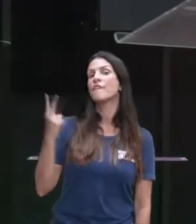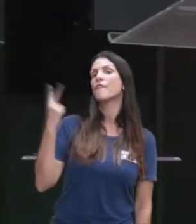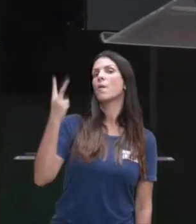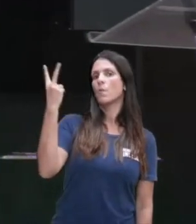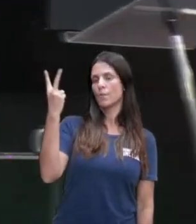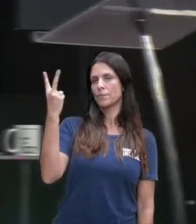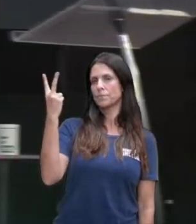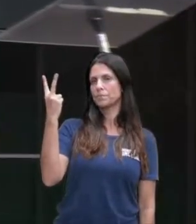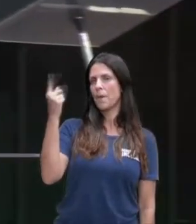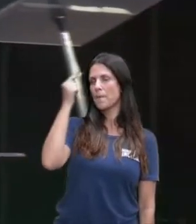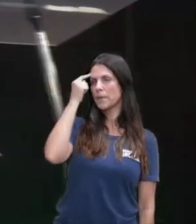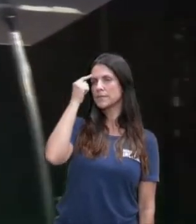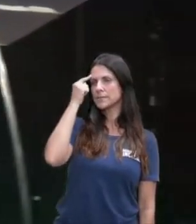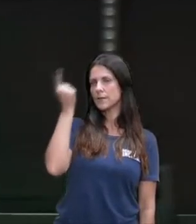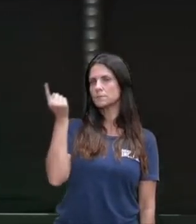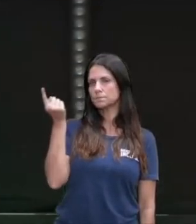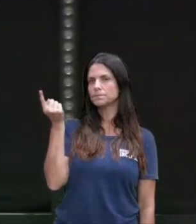vamos seu valor